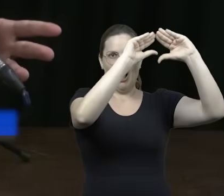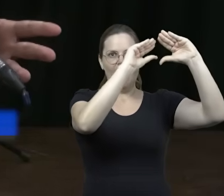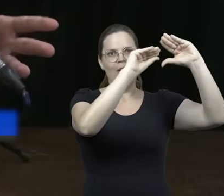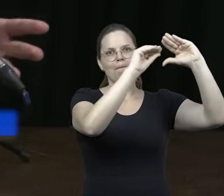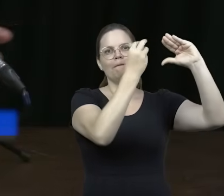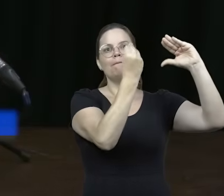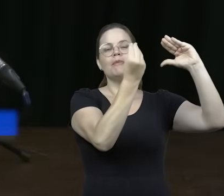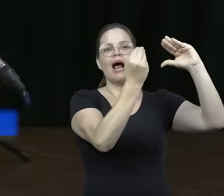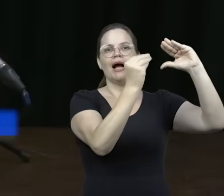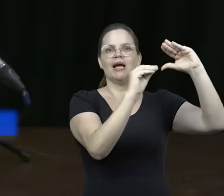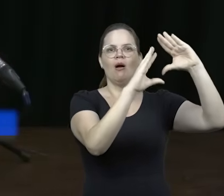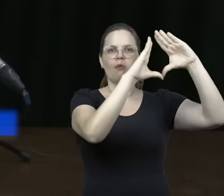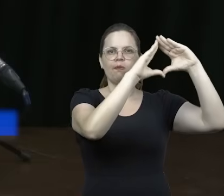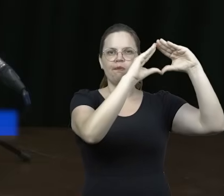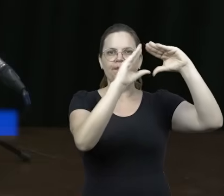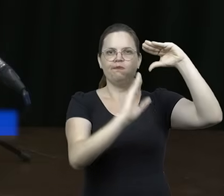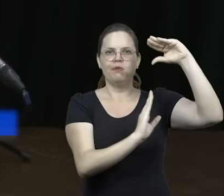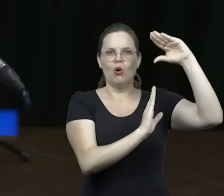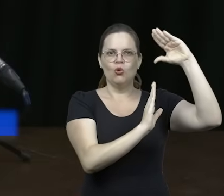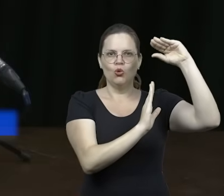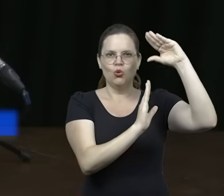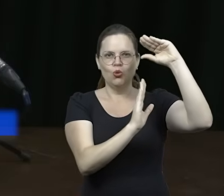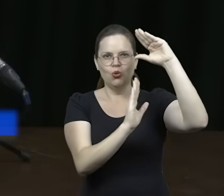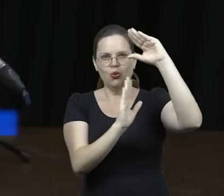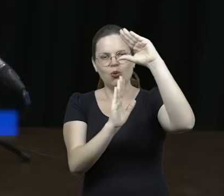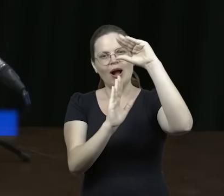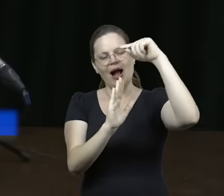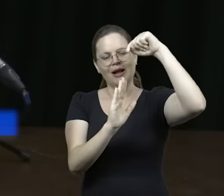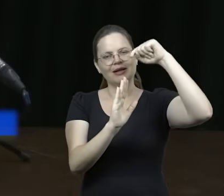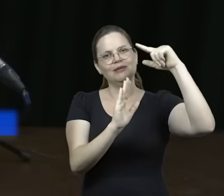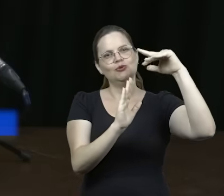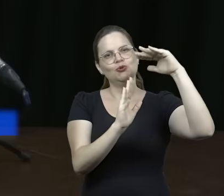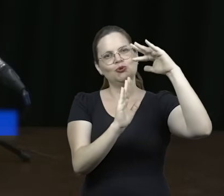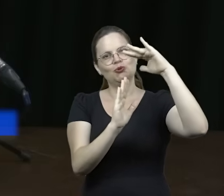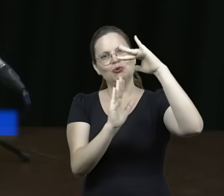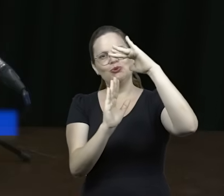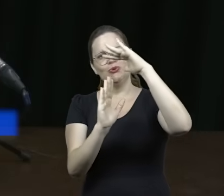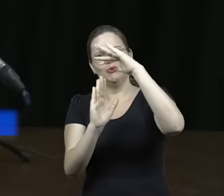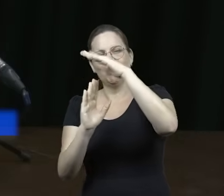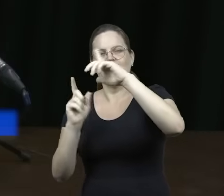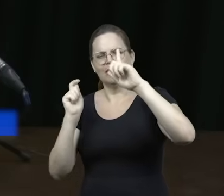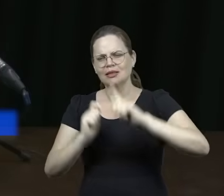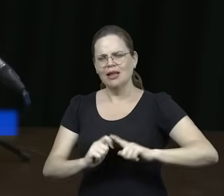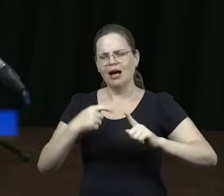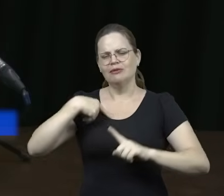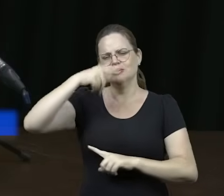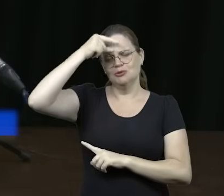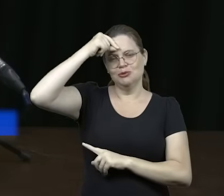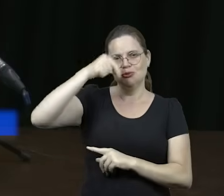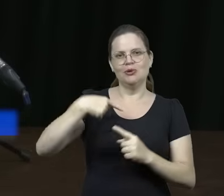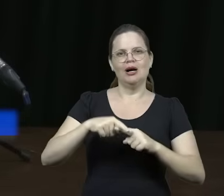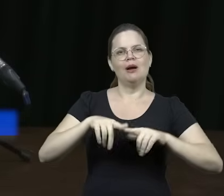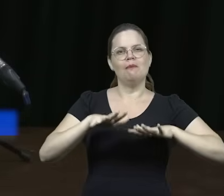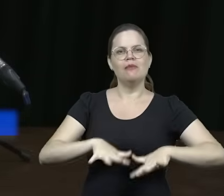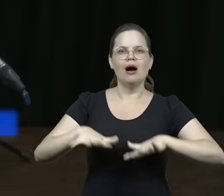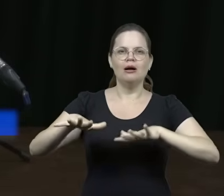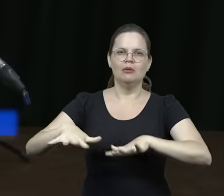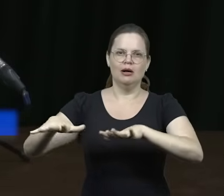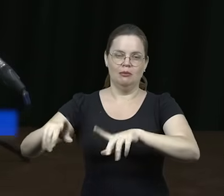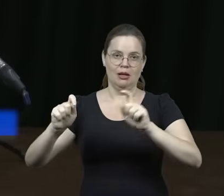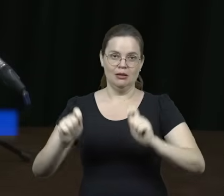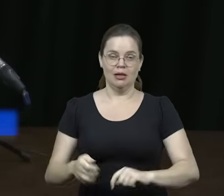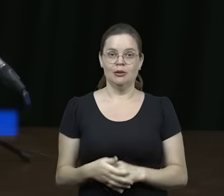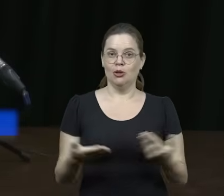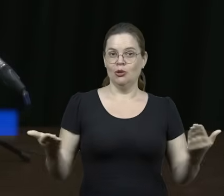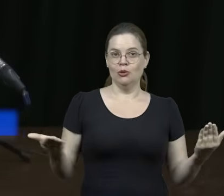mesmo, de trazer um renovo, um refrigério para aqueles que caminhavam longas caminhadas. Hoje nós podemos